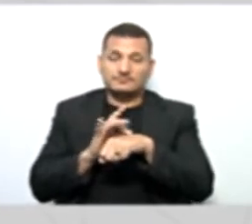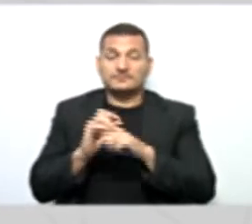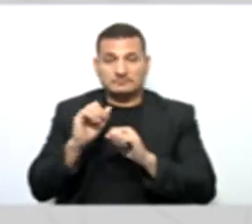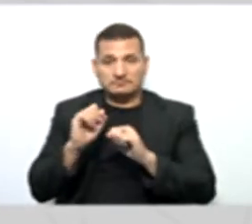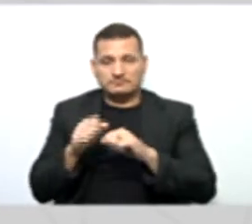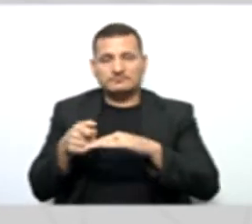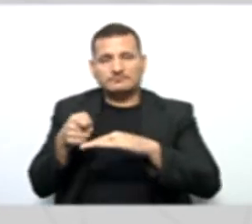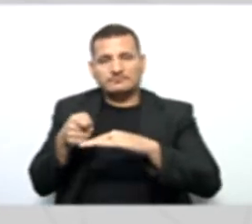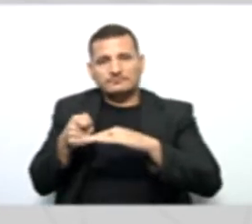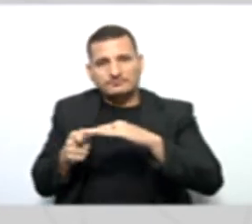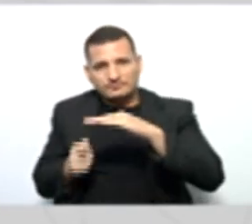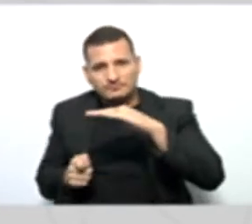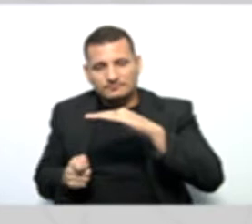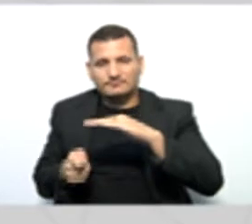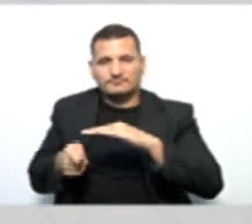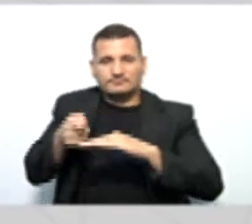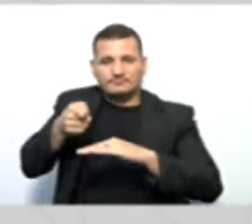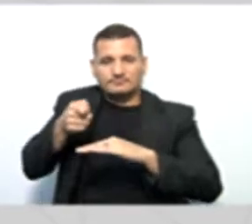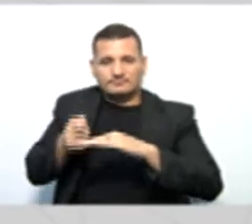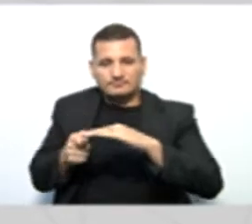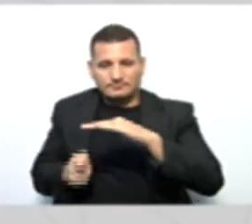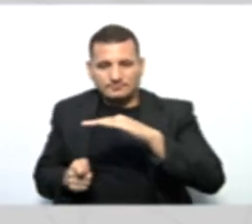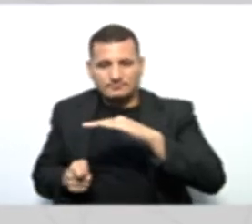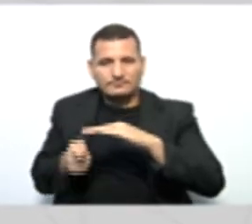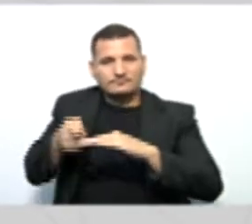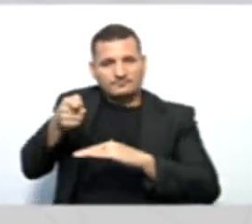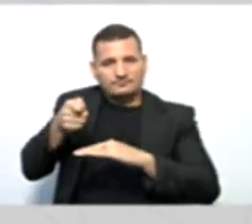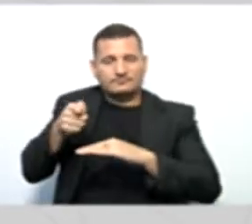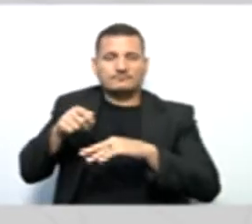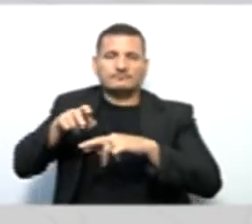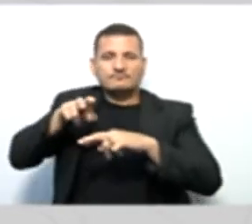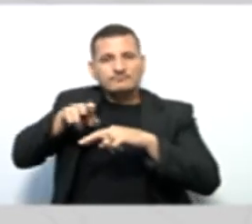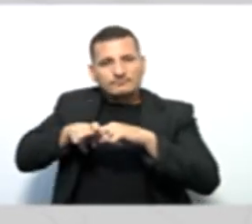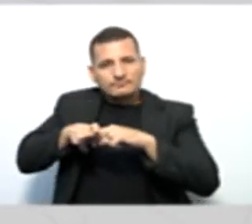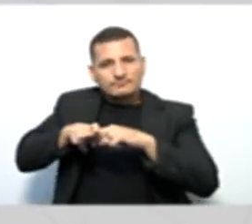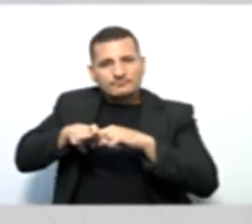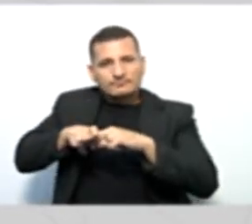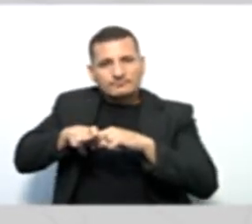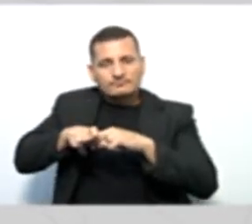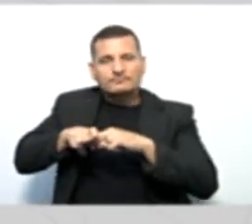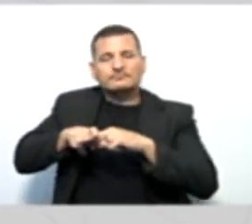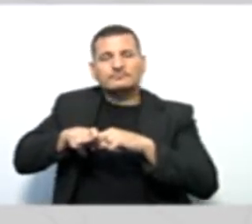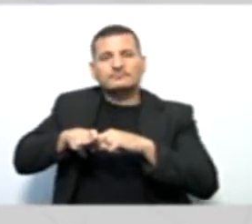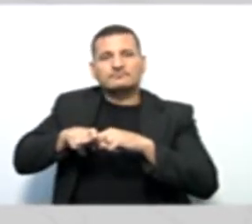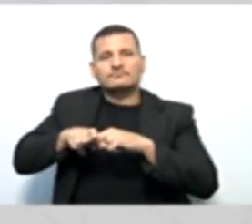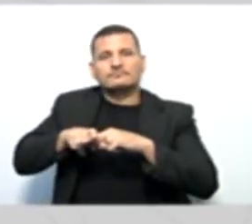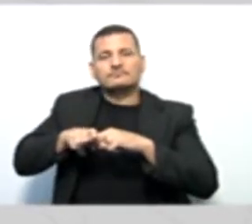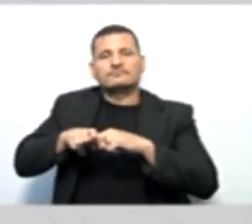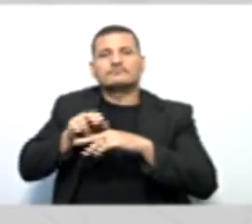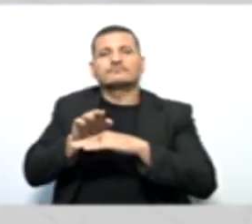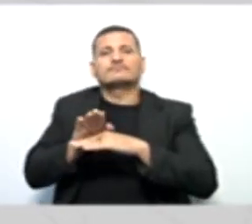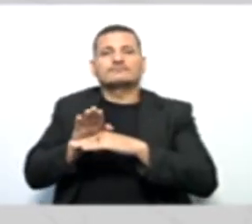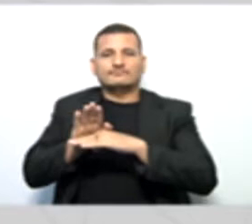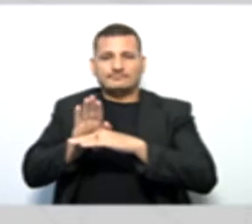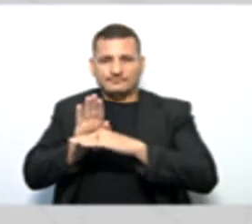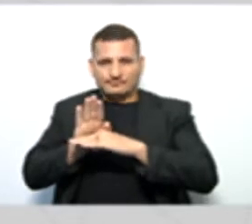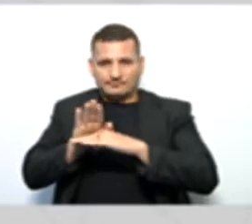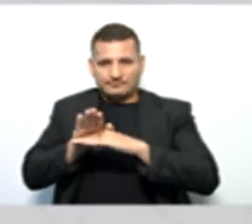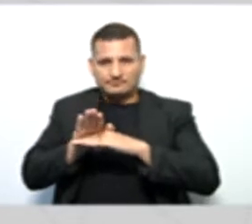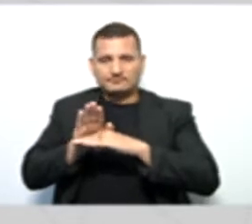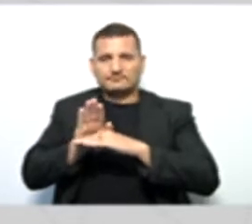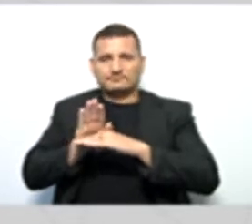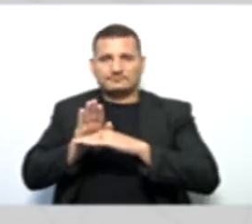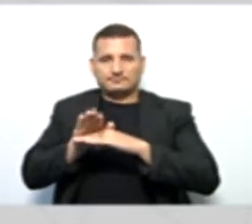regular sua altura e poderíamos regular sua inclinação, ok? E